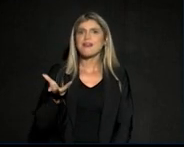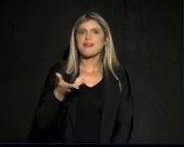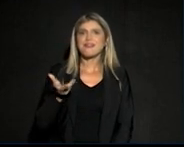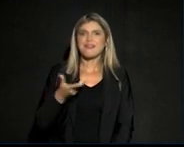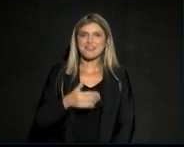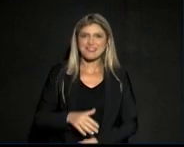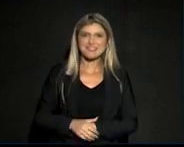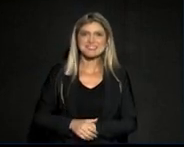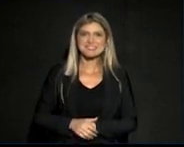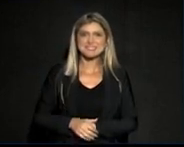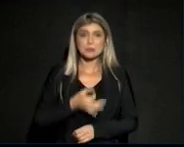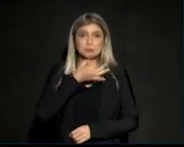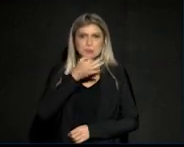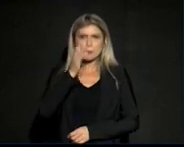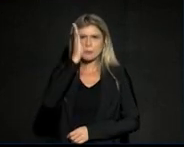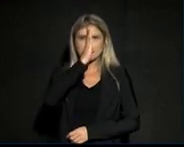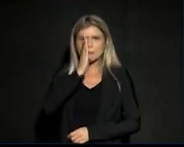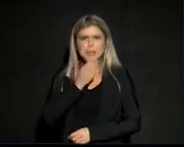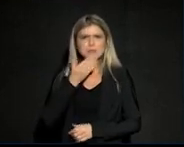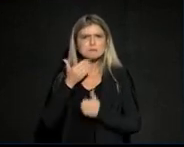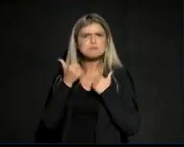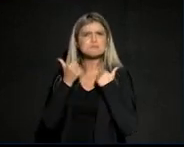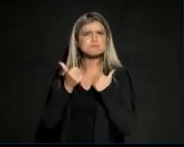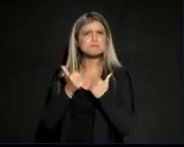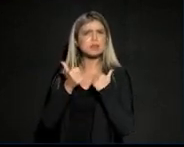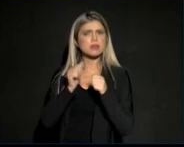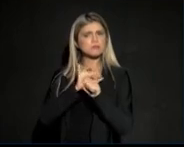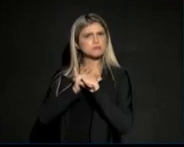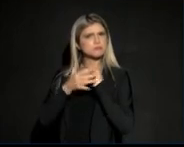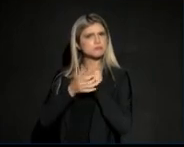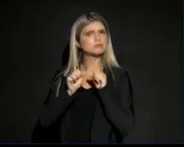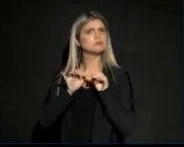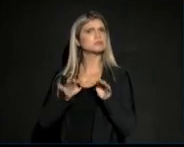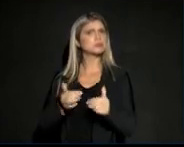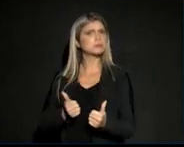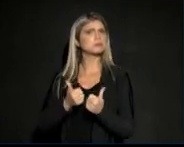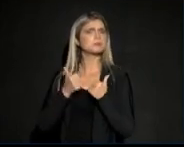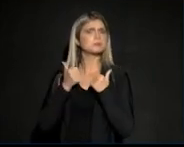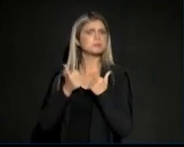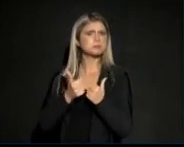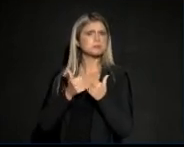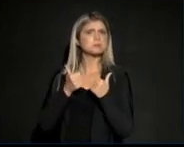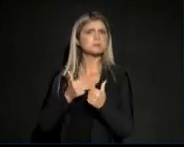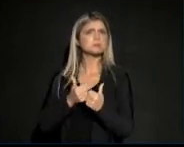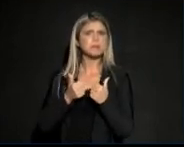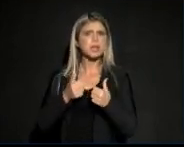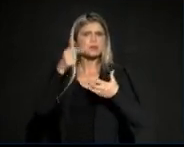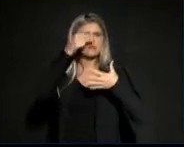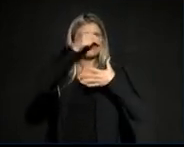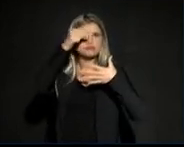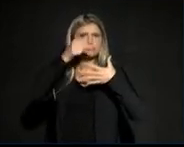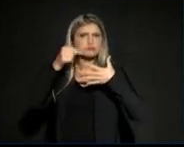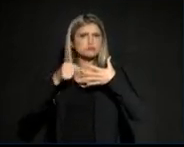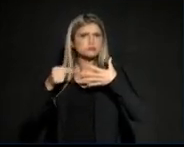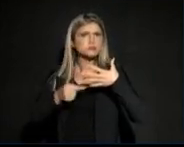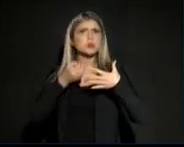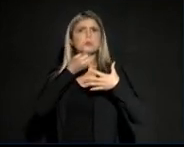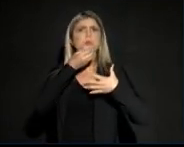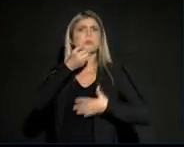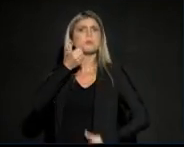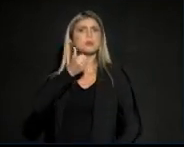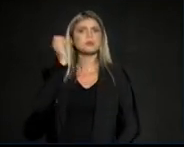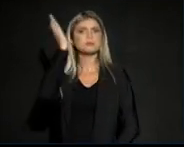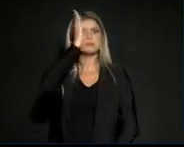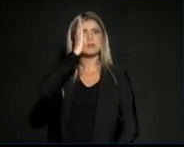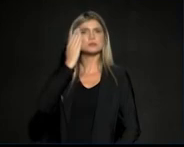Então eu acho que o Brasil tá indo muito bem foi muito bem na pandemia está numa posição muito favorável em relação ao mundo hoje